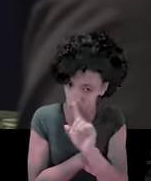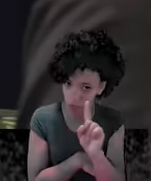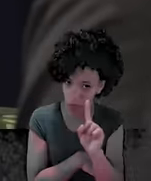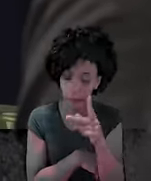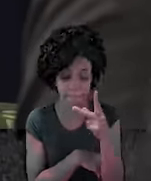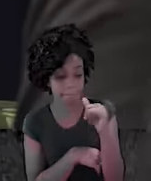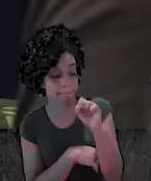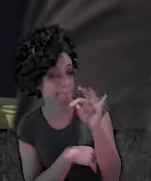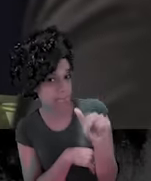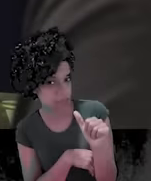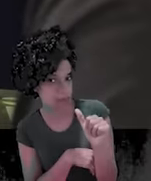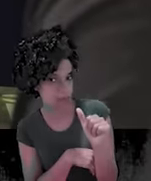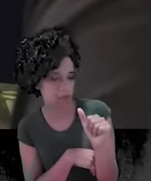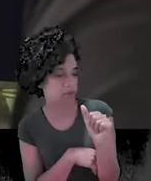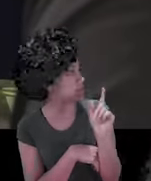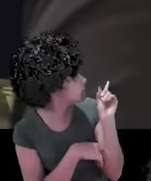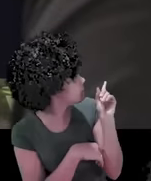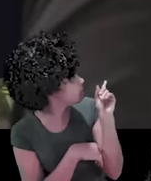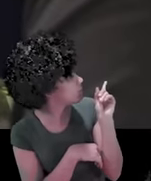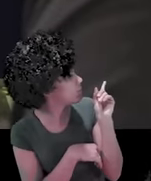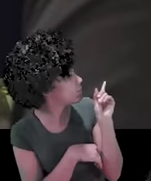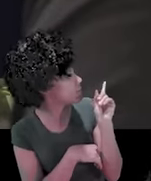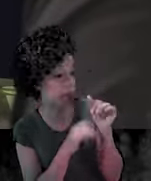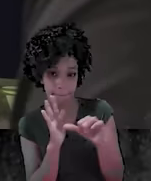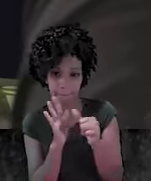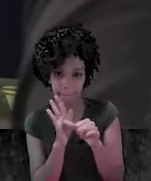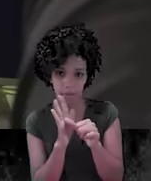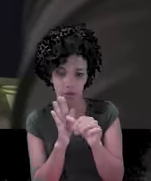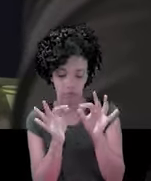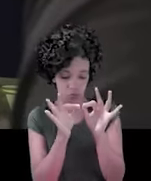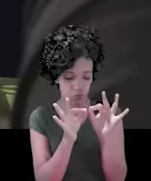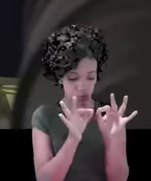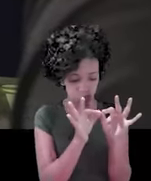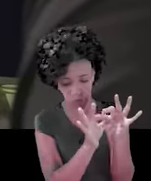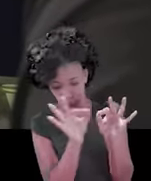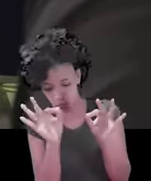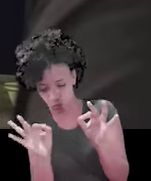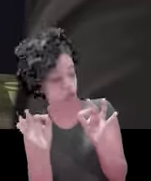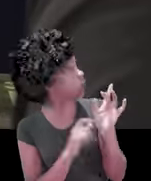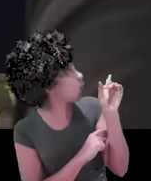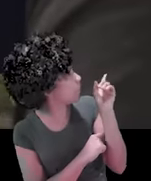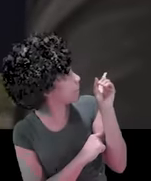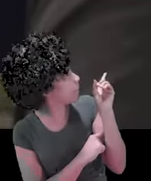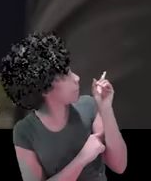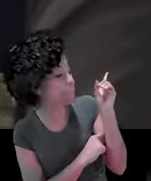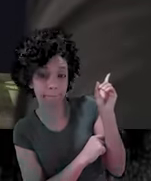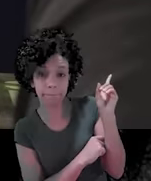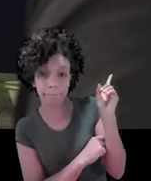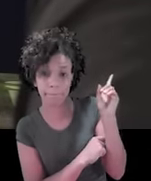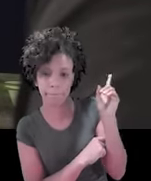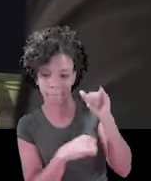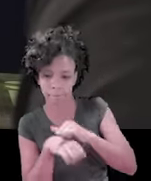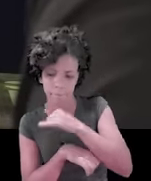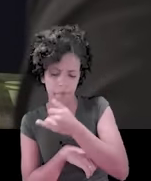então a pista que eu ia era essa bem aqui essa primeira tem uma ver como é que eu saí daqueles cantinhos na diversidade tão cair bem aqui